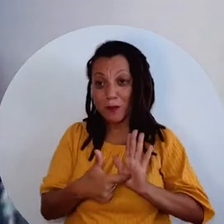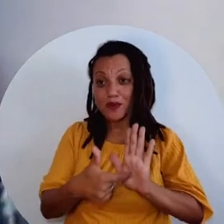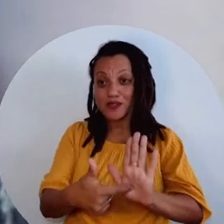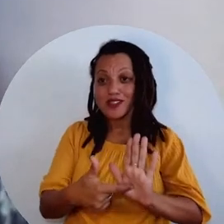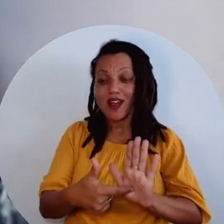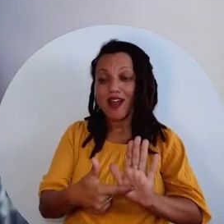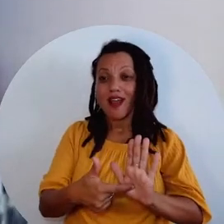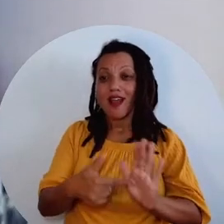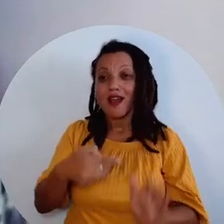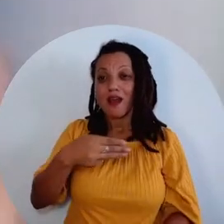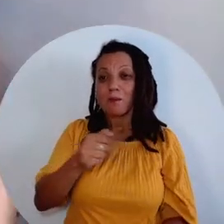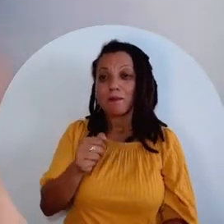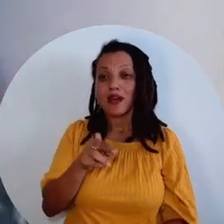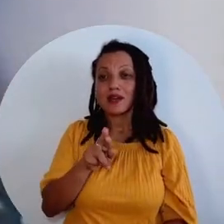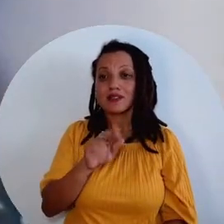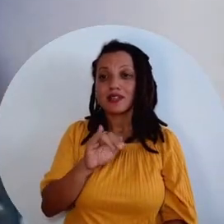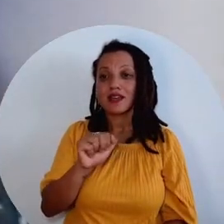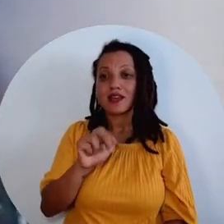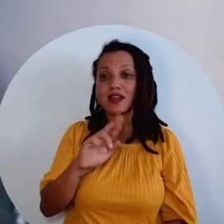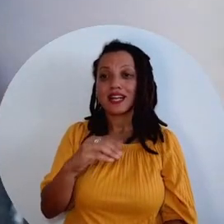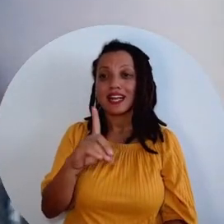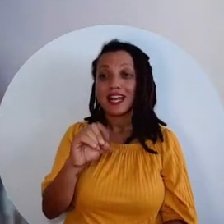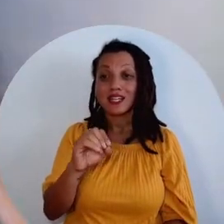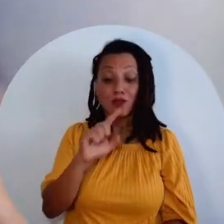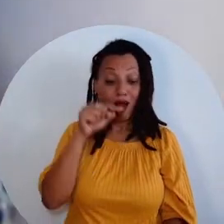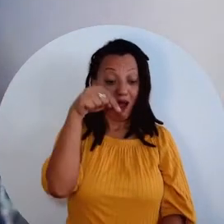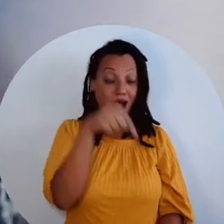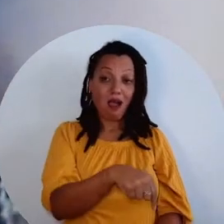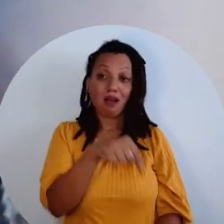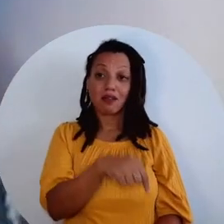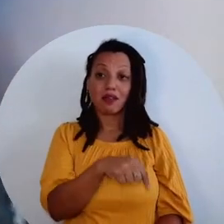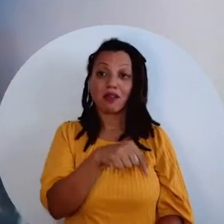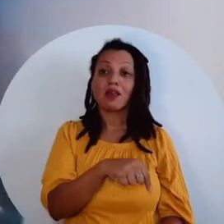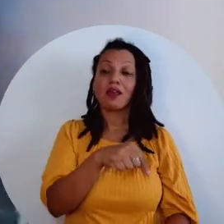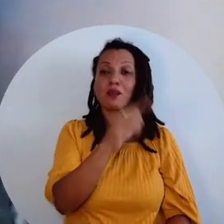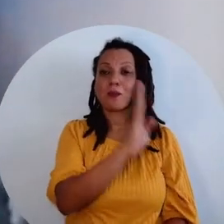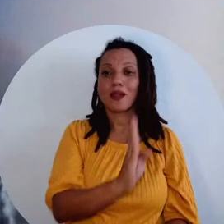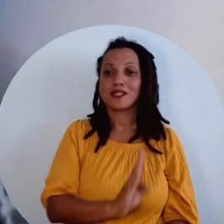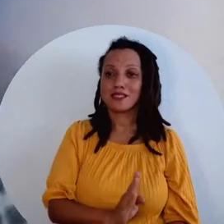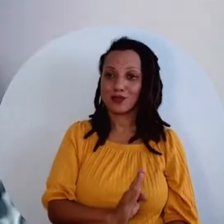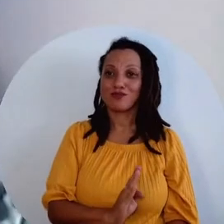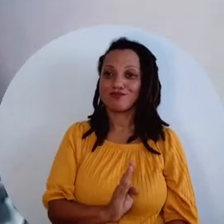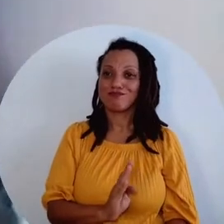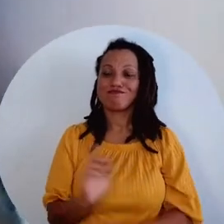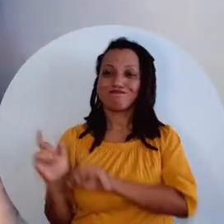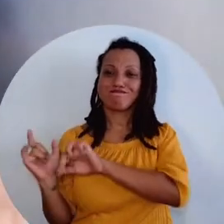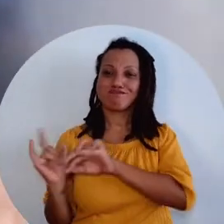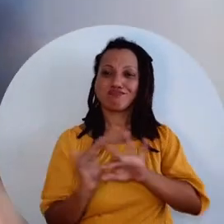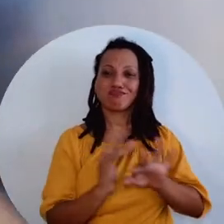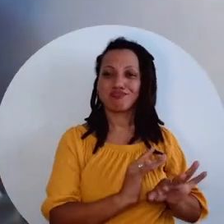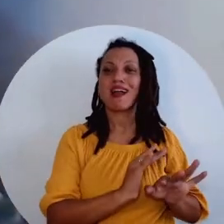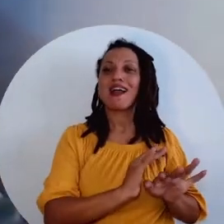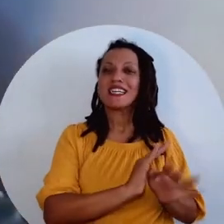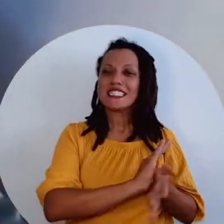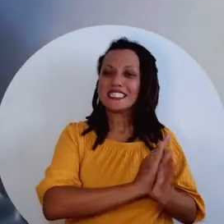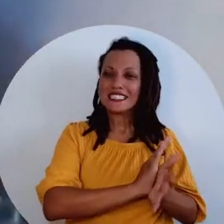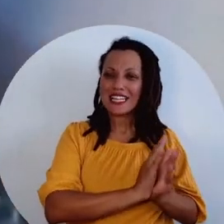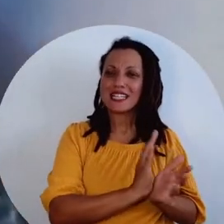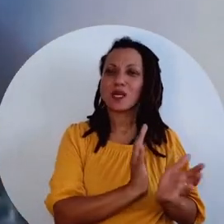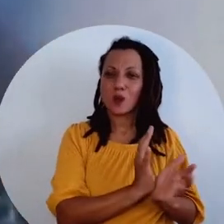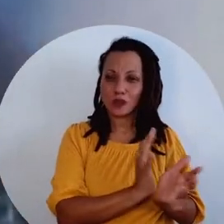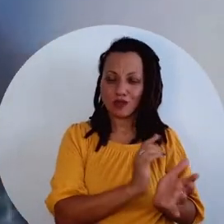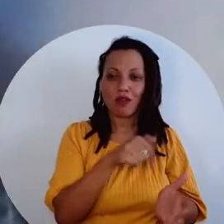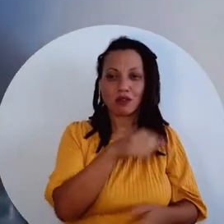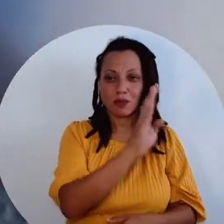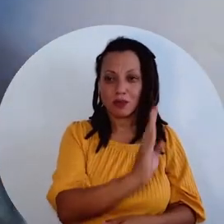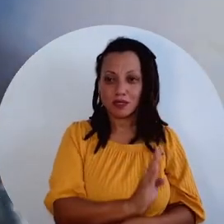trazendo exemplos do matriarcado na nossa experiência de aquilombados na desgraça coletiva do Brasil. E aí, primeiramente, a gente